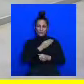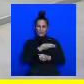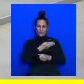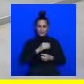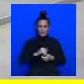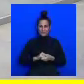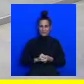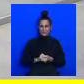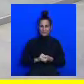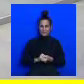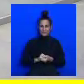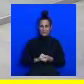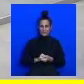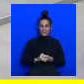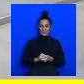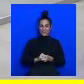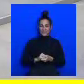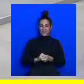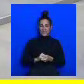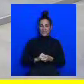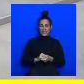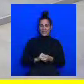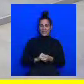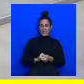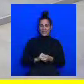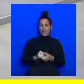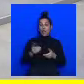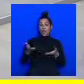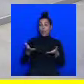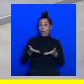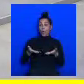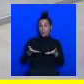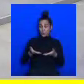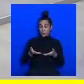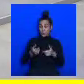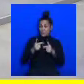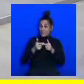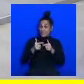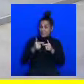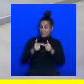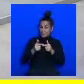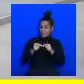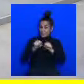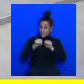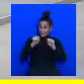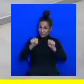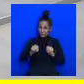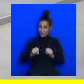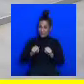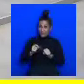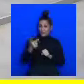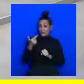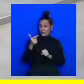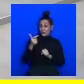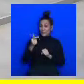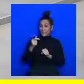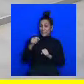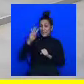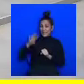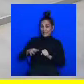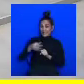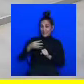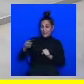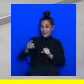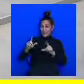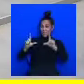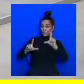Então, a nossa produção está informando, excepcionalmente, hoje não teremos como exibir a tabela de